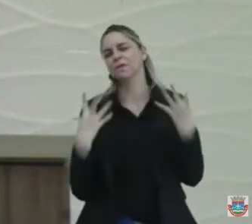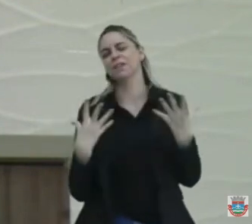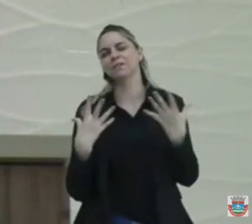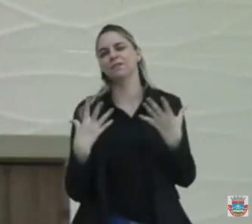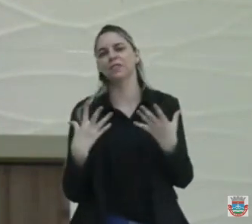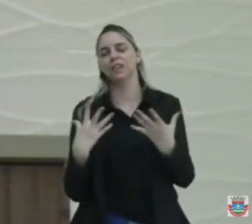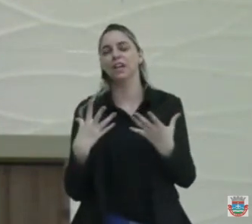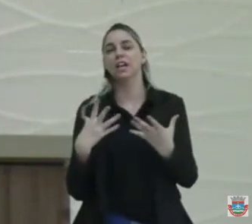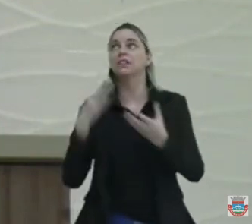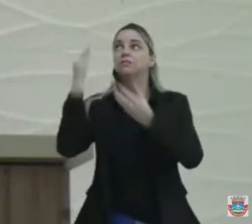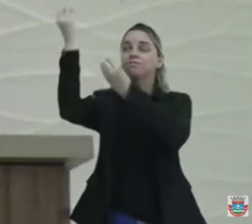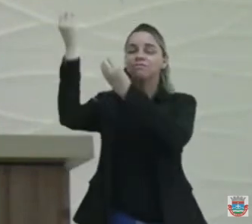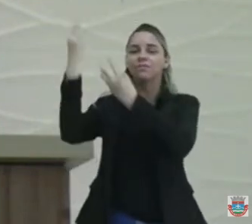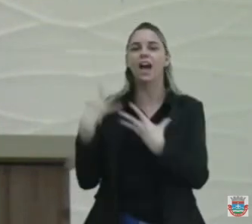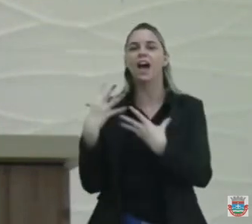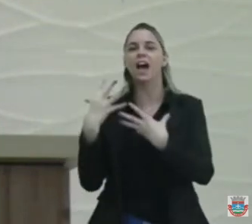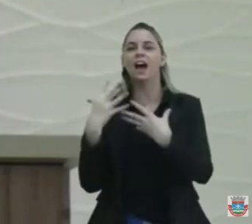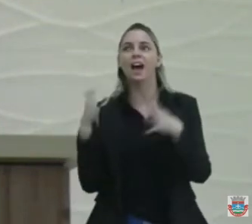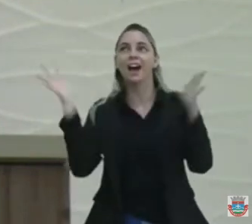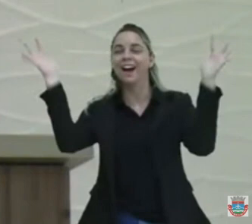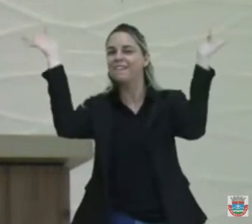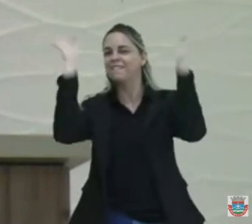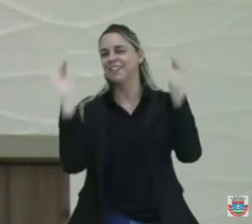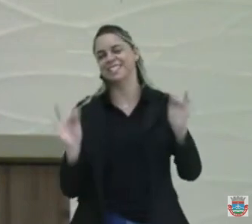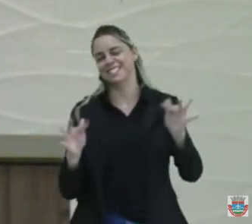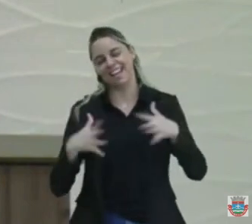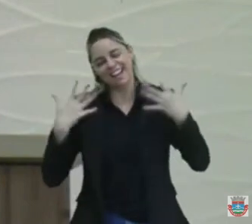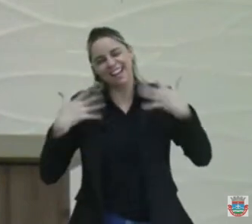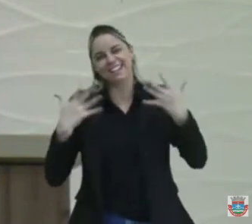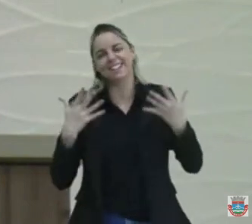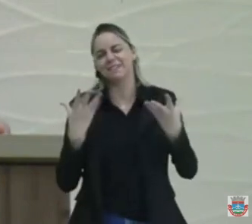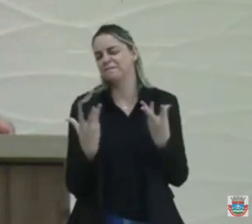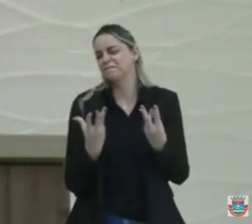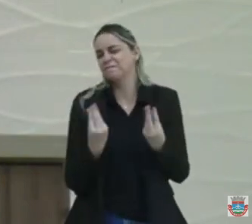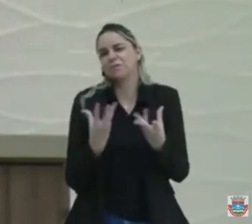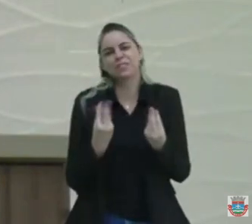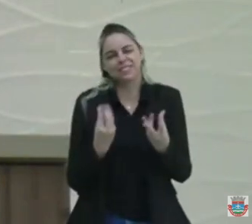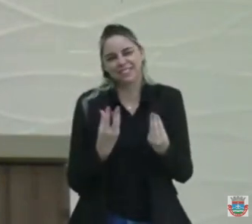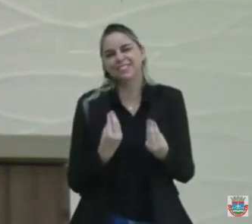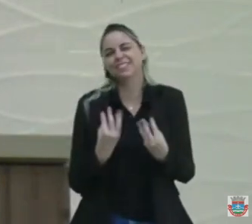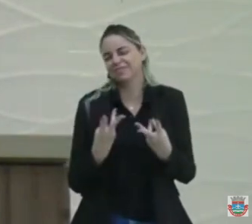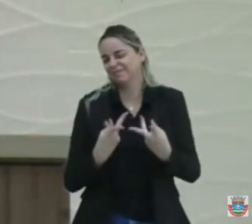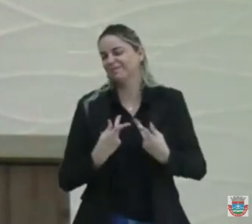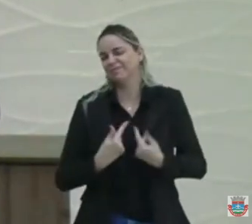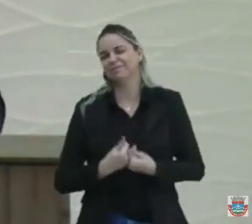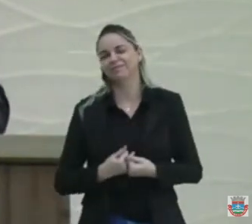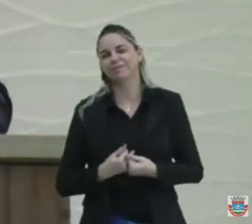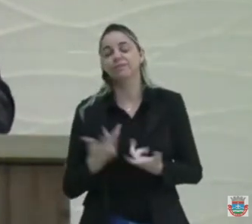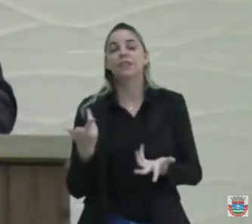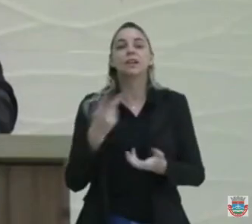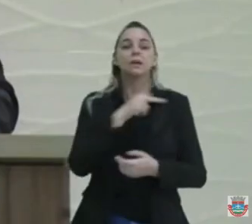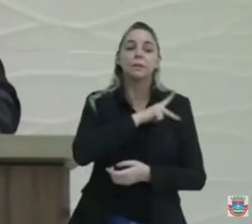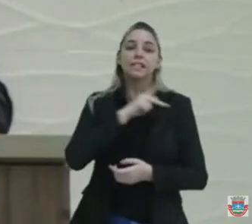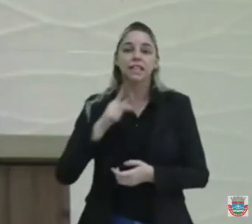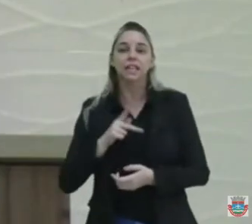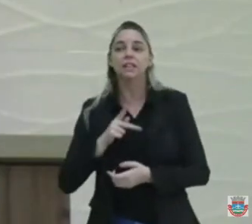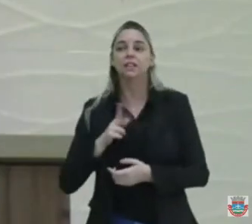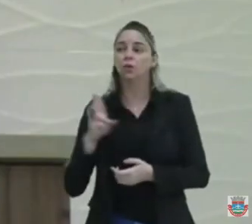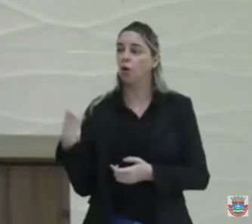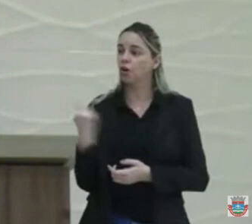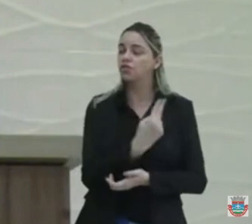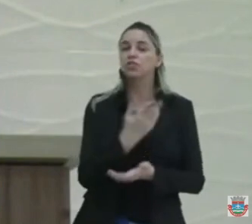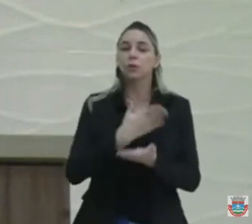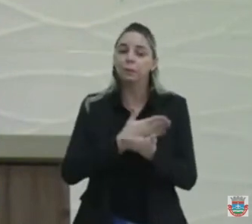nos proporcionado muitas alegrias, muitas alegrias. Senhor presidente, para dar início ao nosso